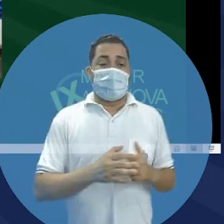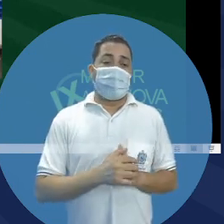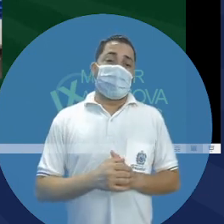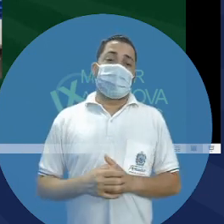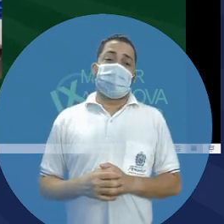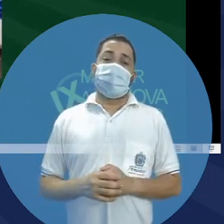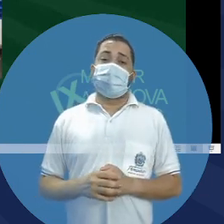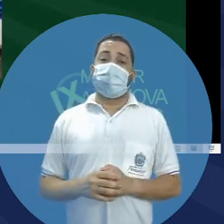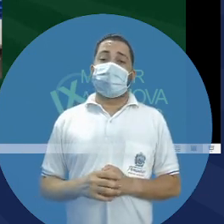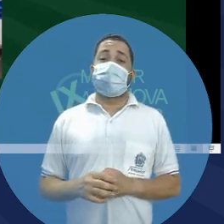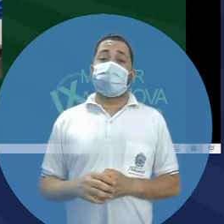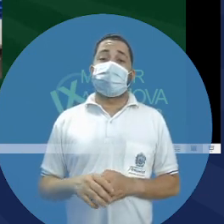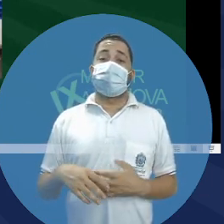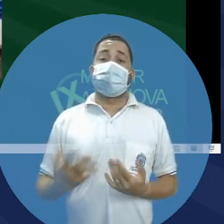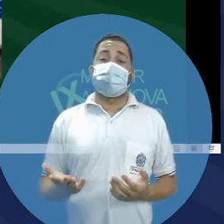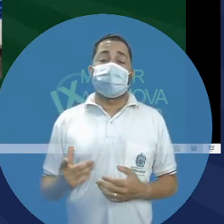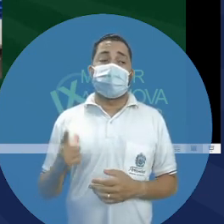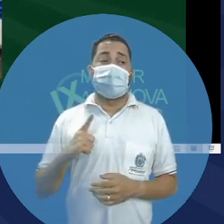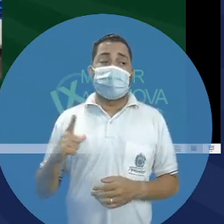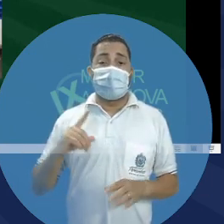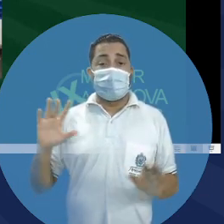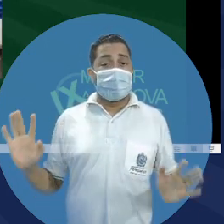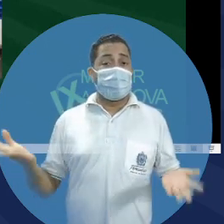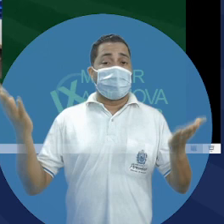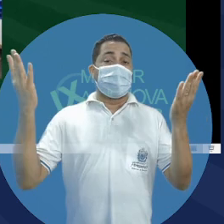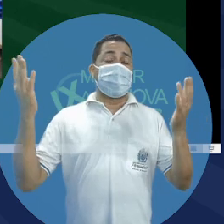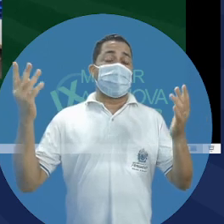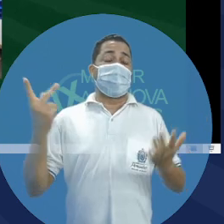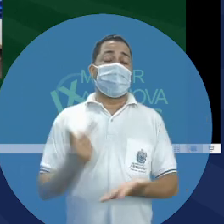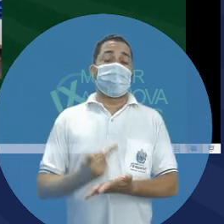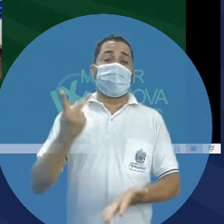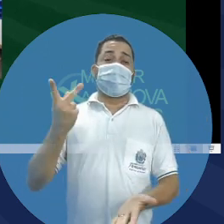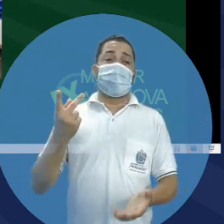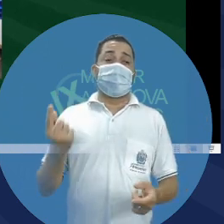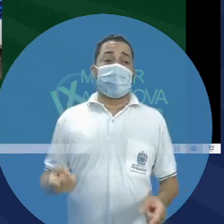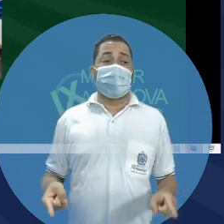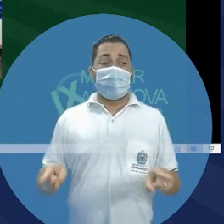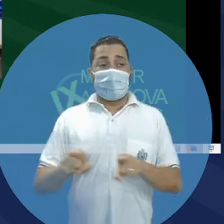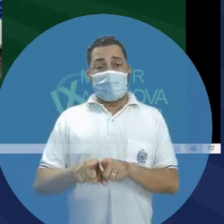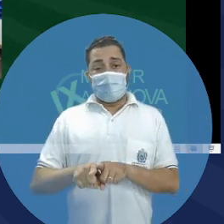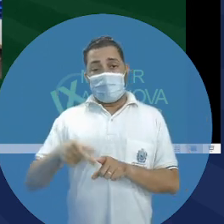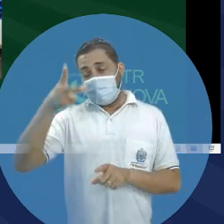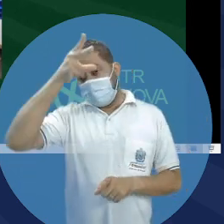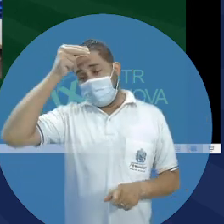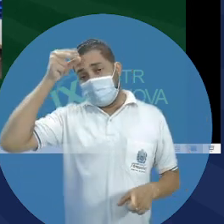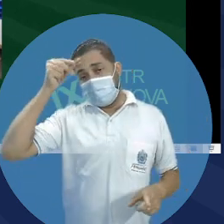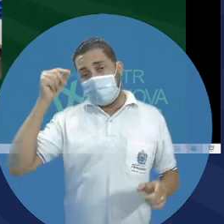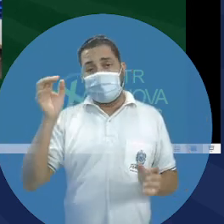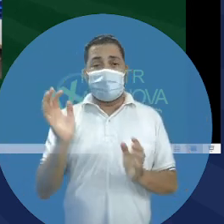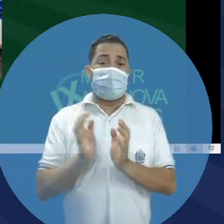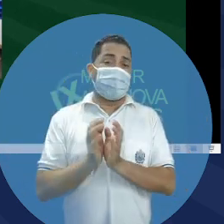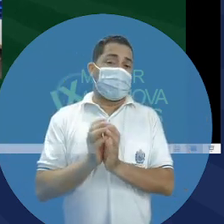Esse aí foi um evento que aconteceu em parceria com a Prefeitura de Recife e